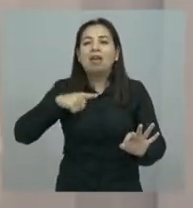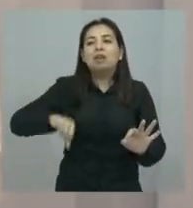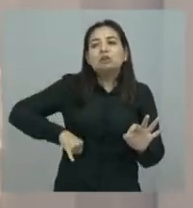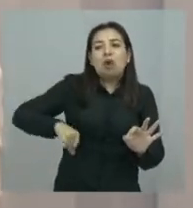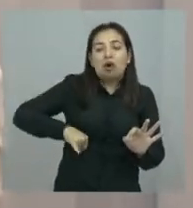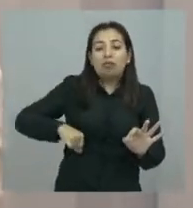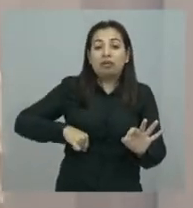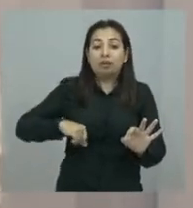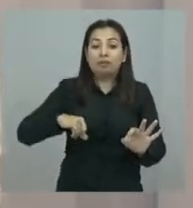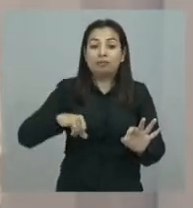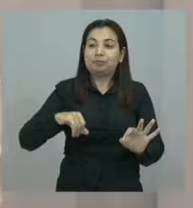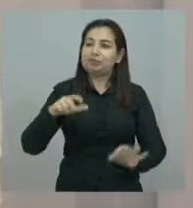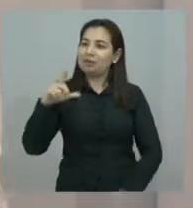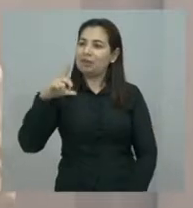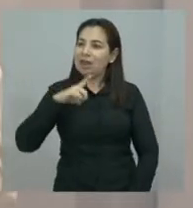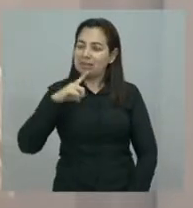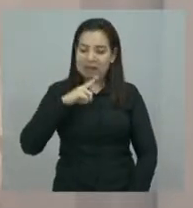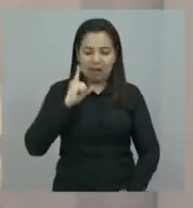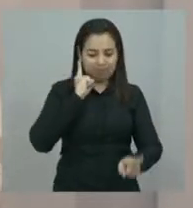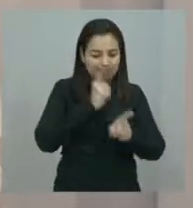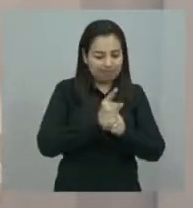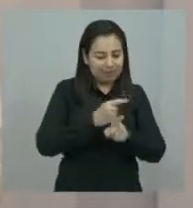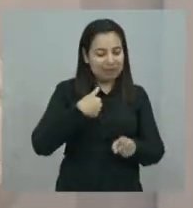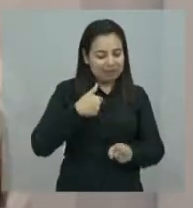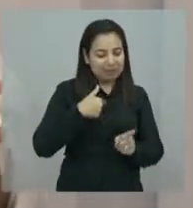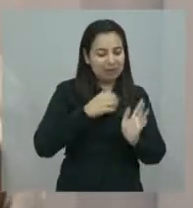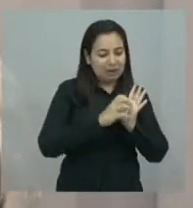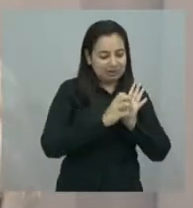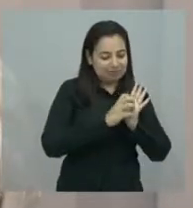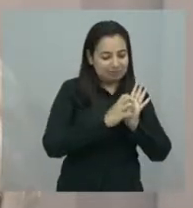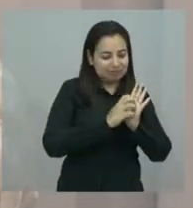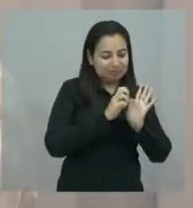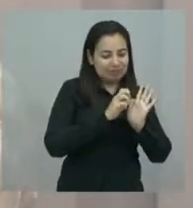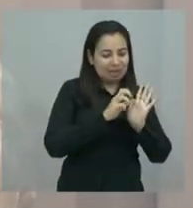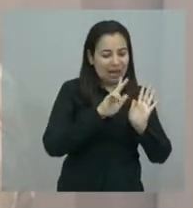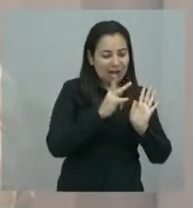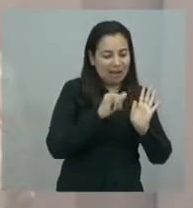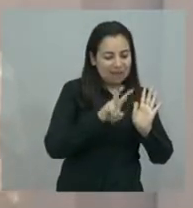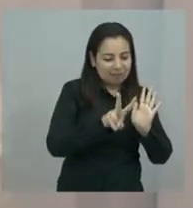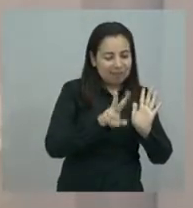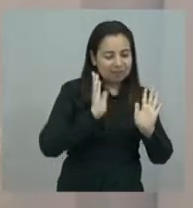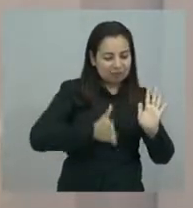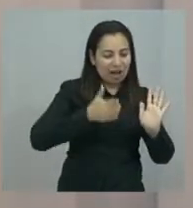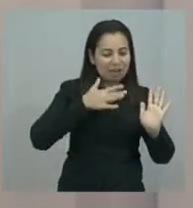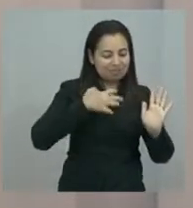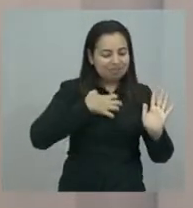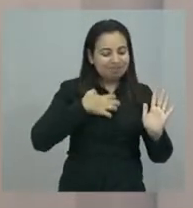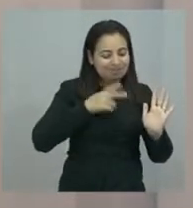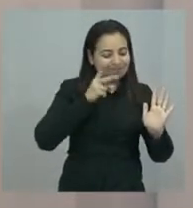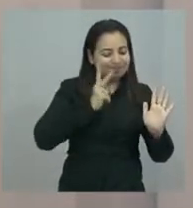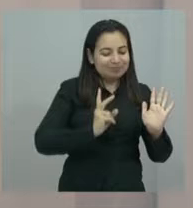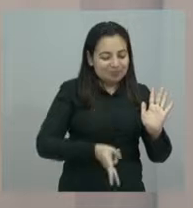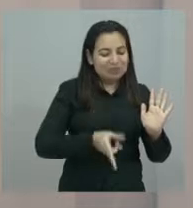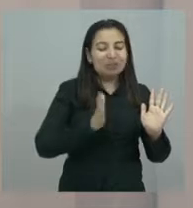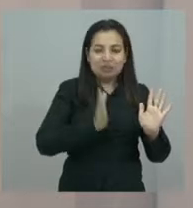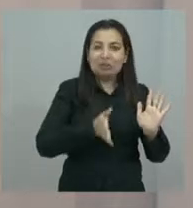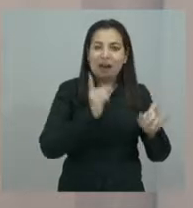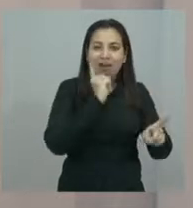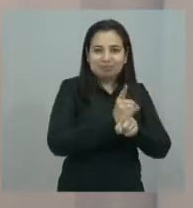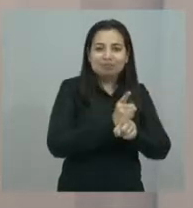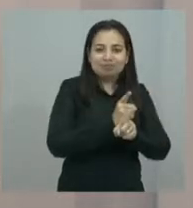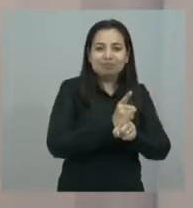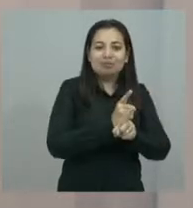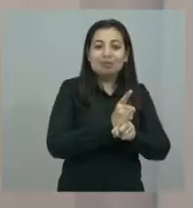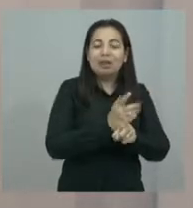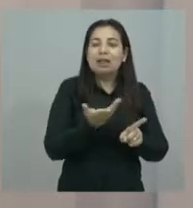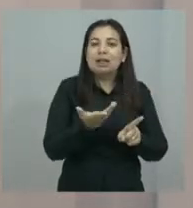se descobre soro positivo, você e o médico e o HIV naquela sala. Você descobre você acha que ali